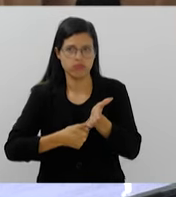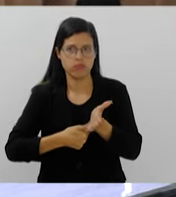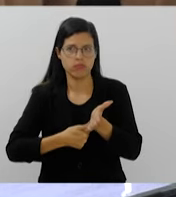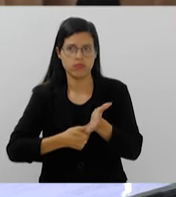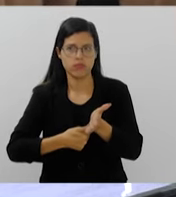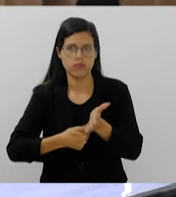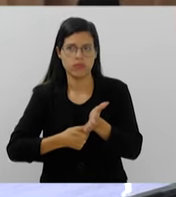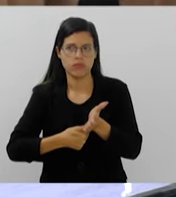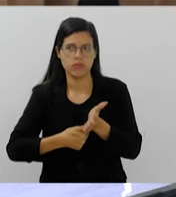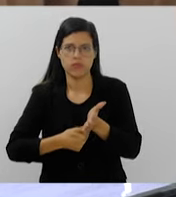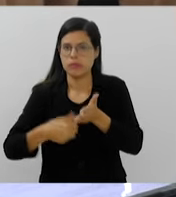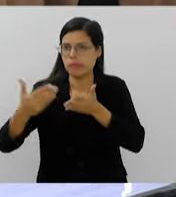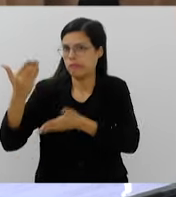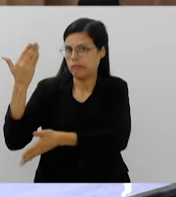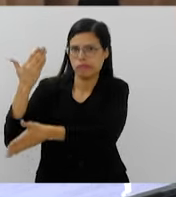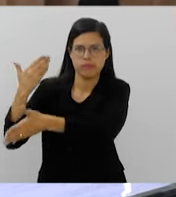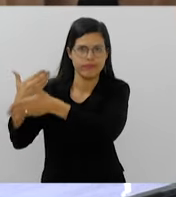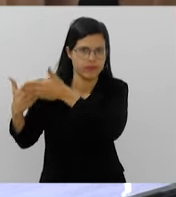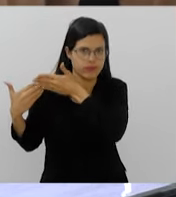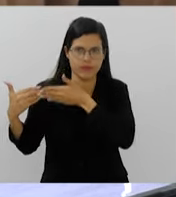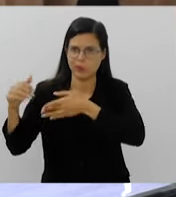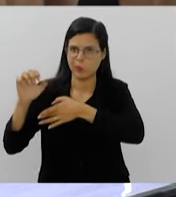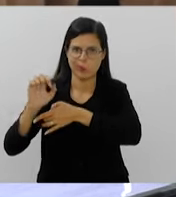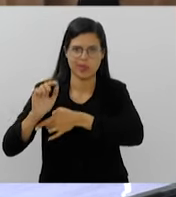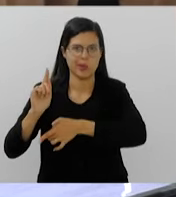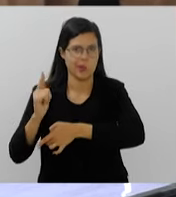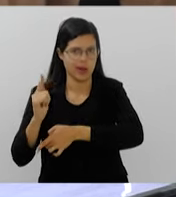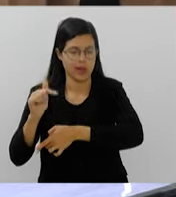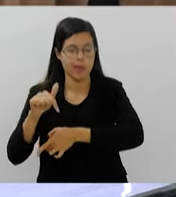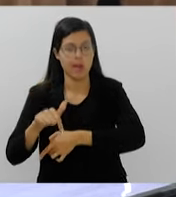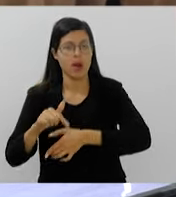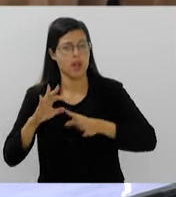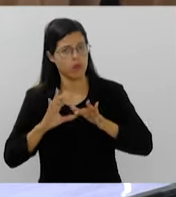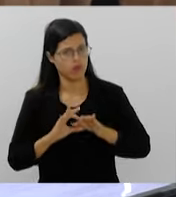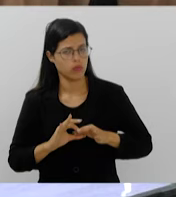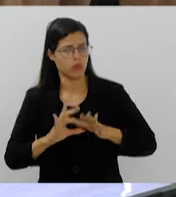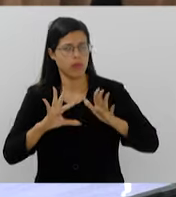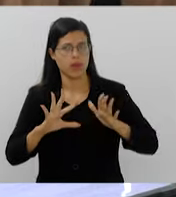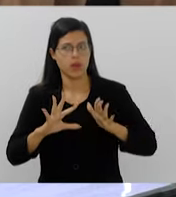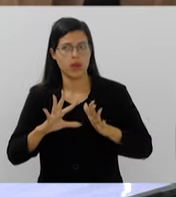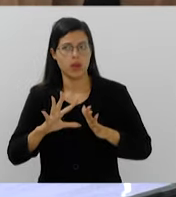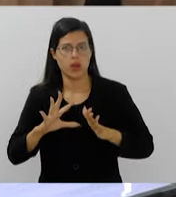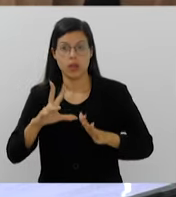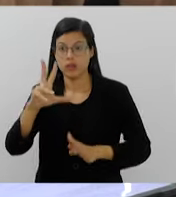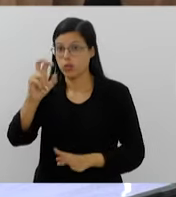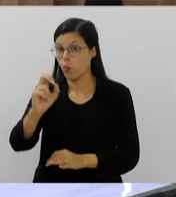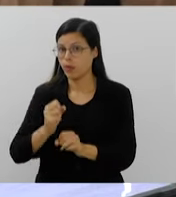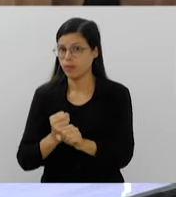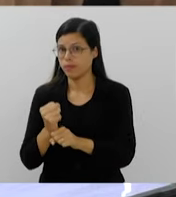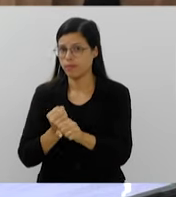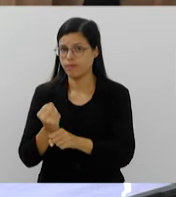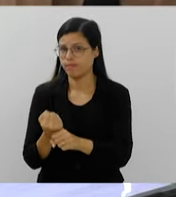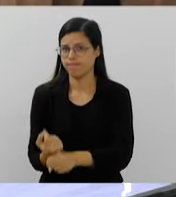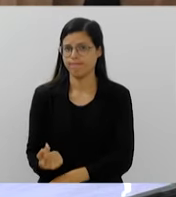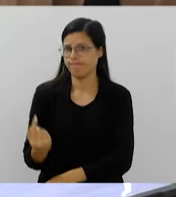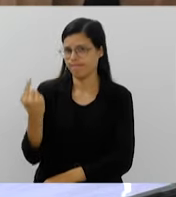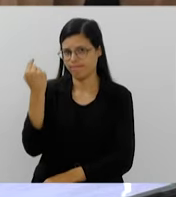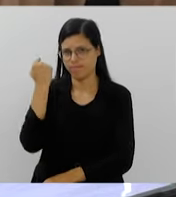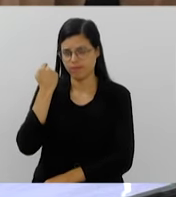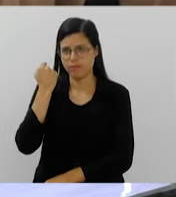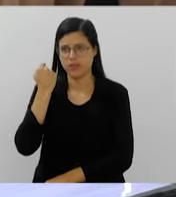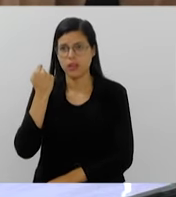desde o estado da Guanabara. Eu autorizei, 50 anos atrás, que